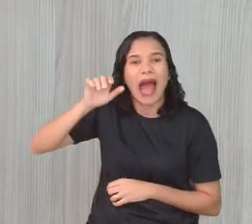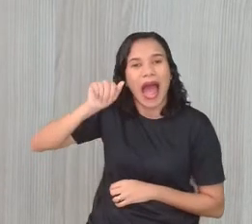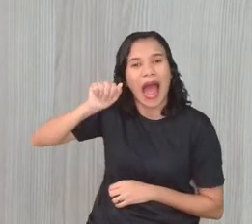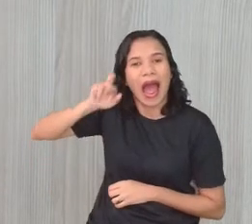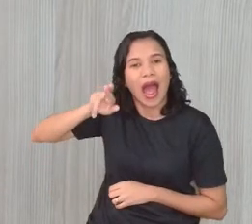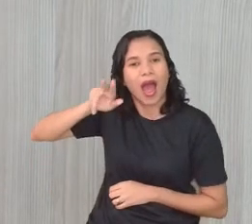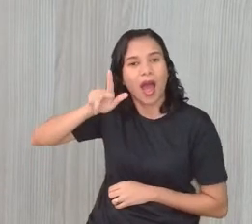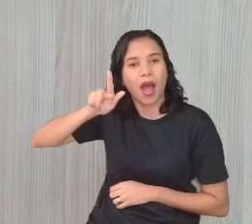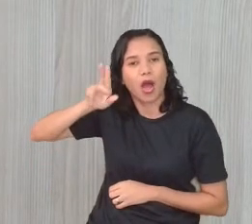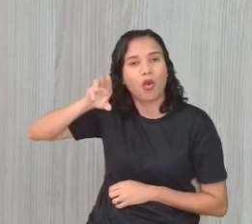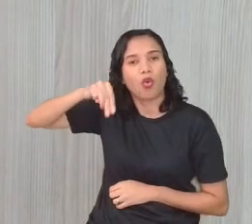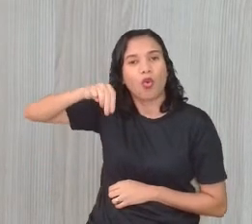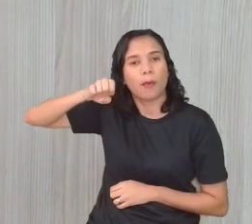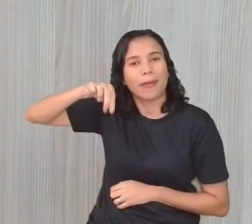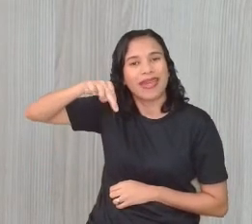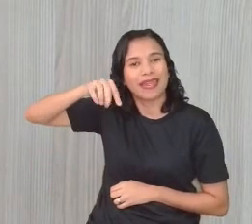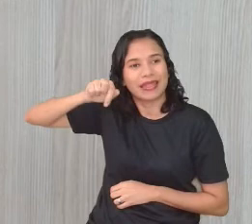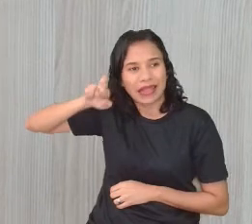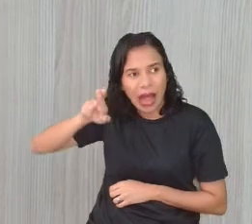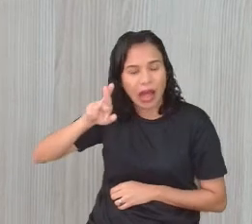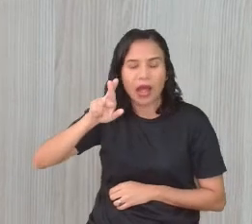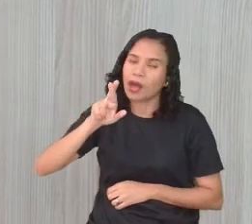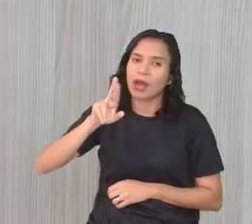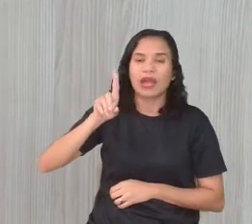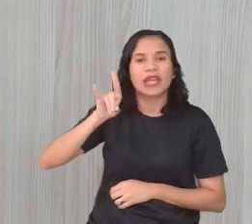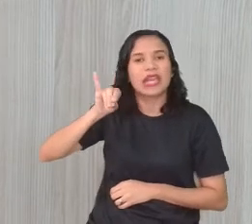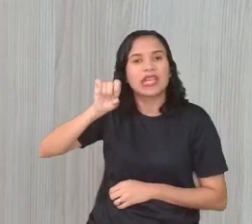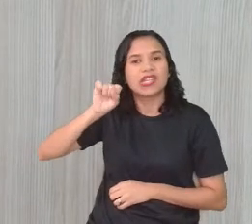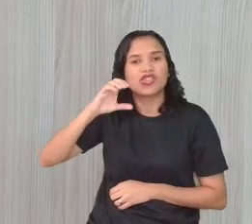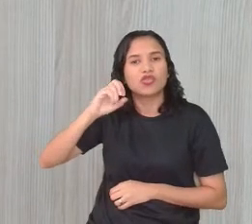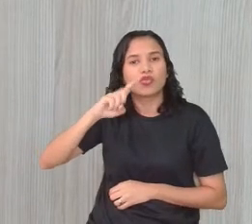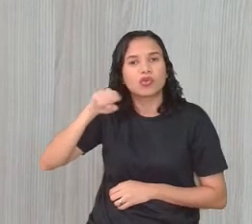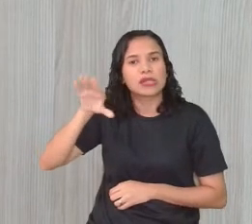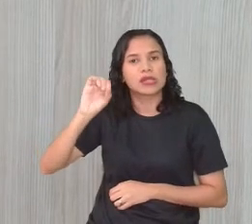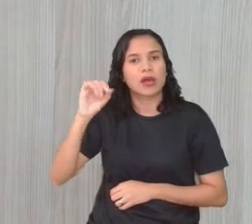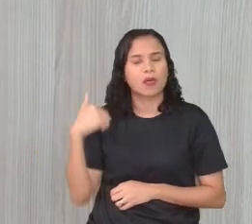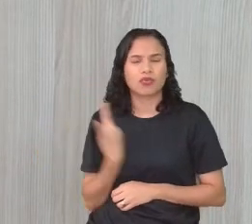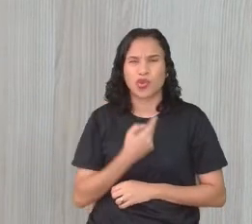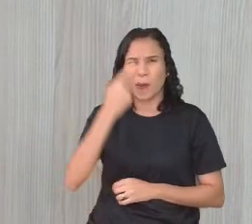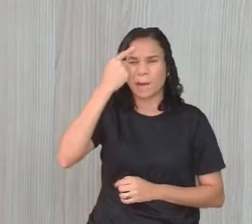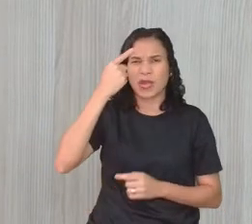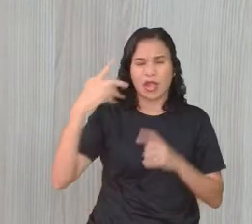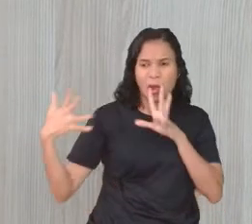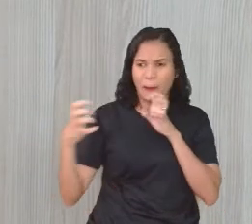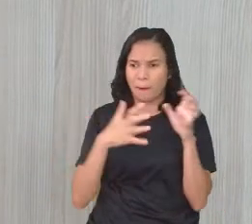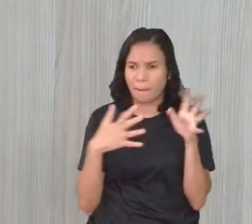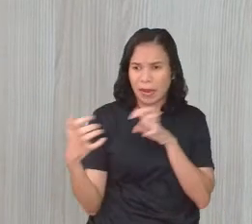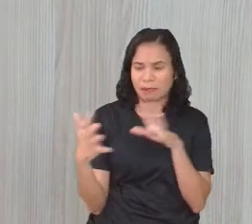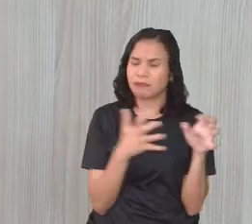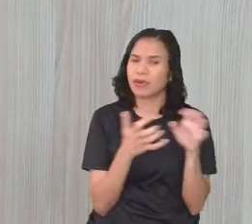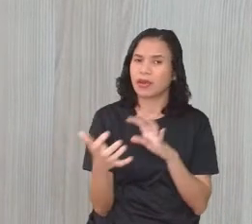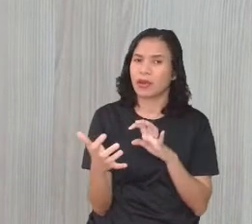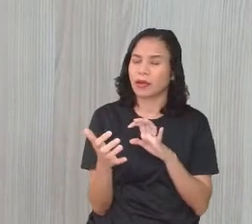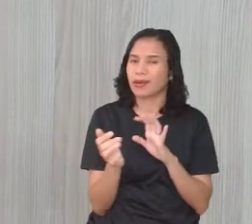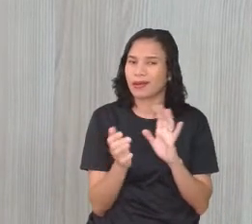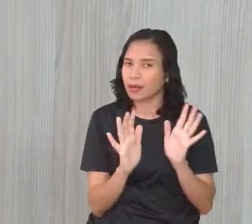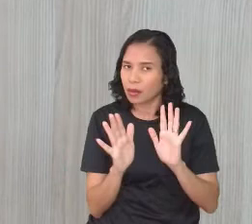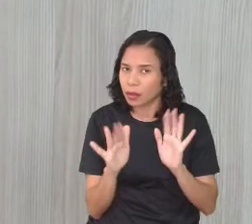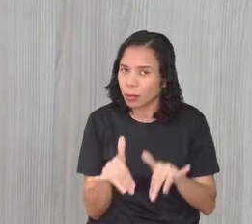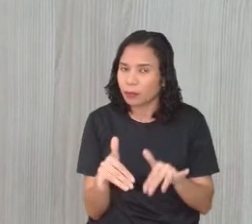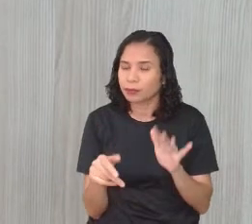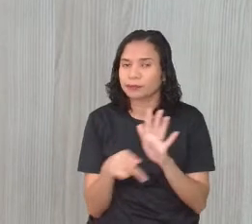argumentar e quando a gente escuta a palavra discussão, automaticamente nos vem uma ideia de conflito. Sim. Né? E esse conflito,